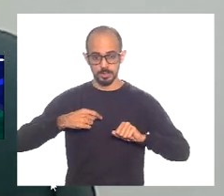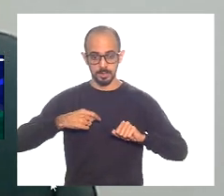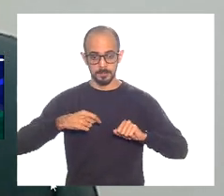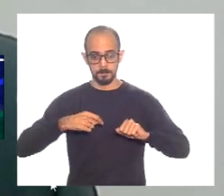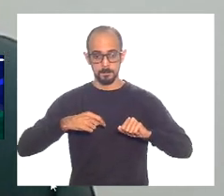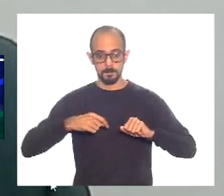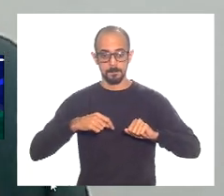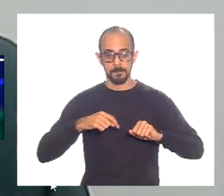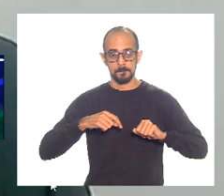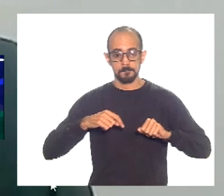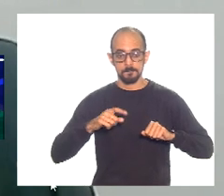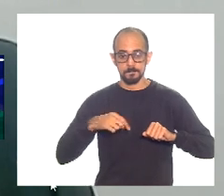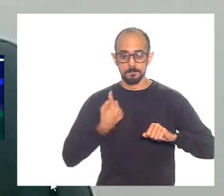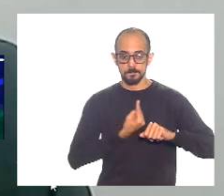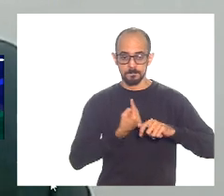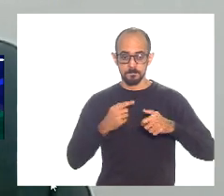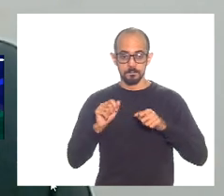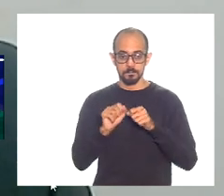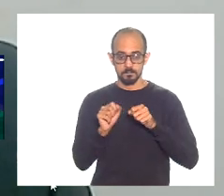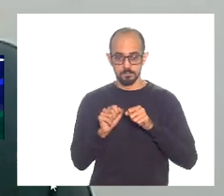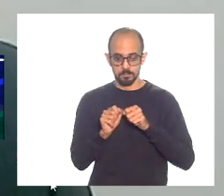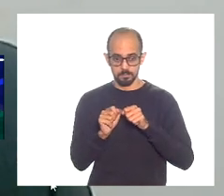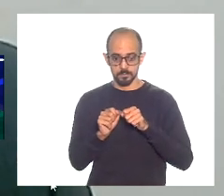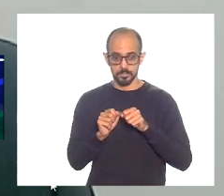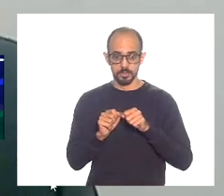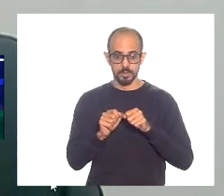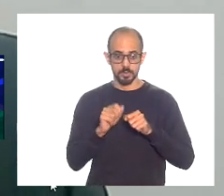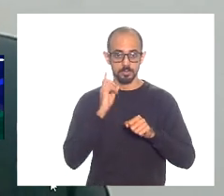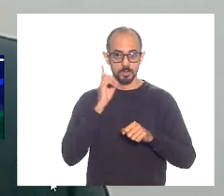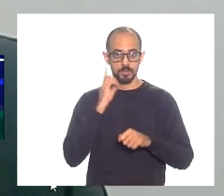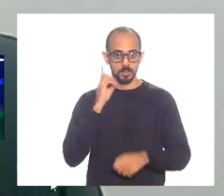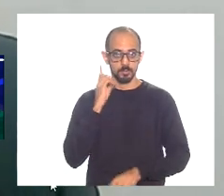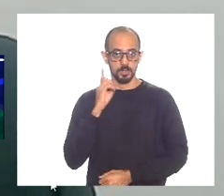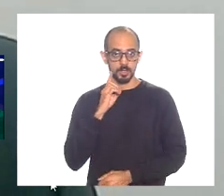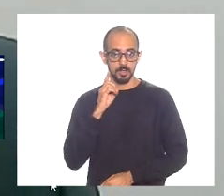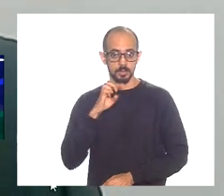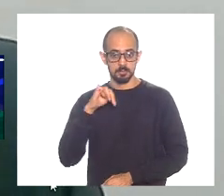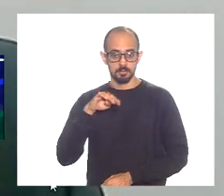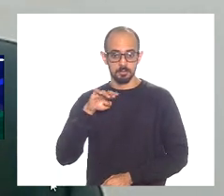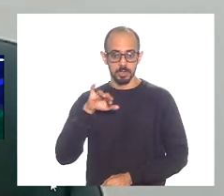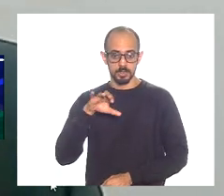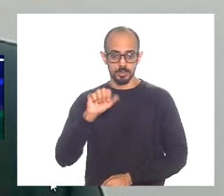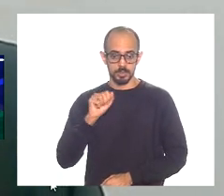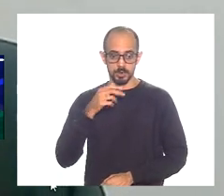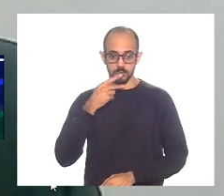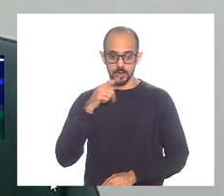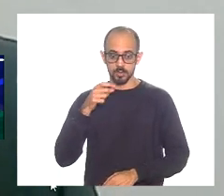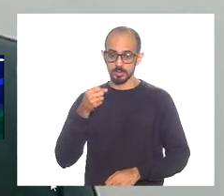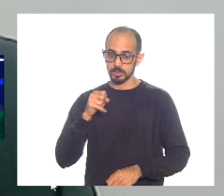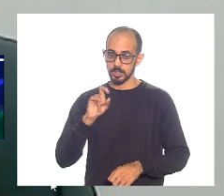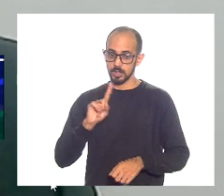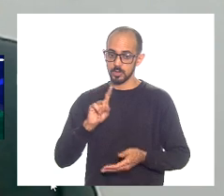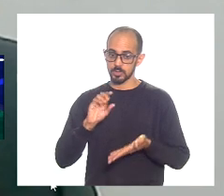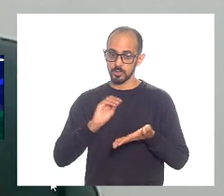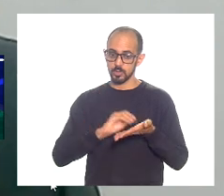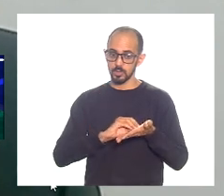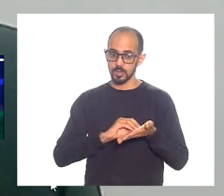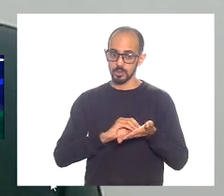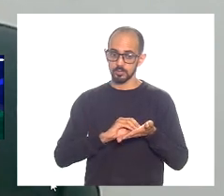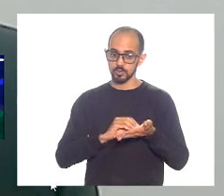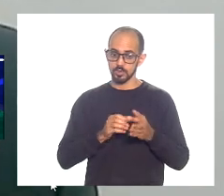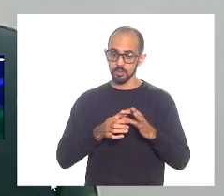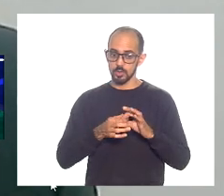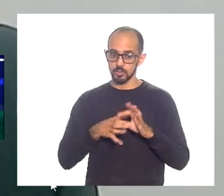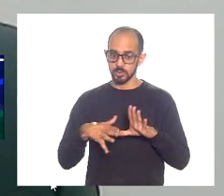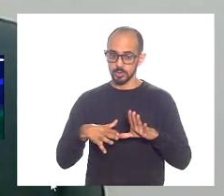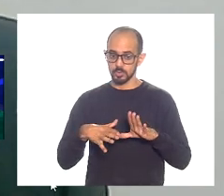fizemos essa ponderação, a deputada Márcia, se não me engano, fez que nós não colocássemos esse projeto de lei como autorizativo, e nós